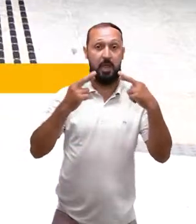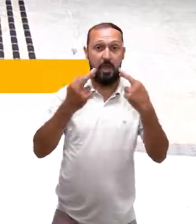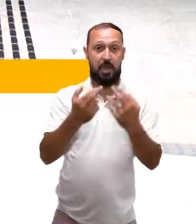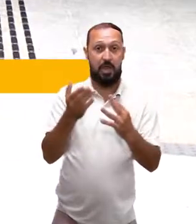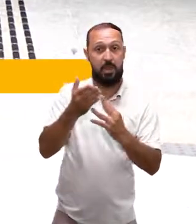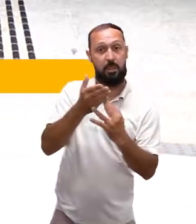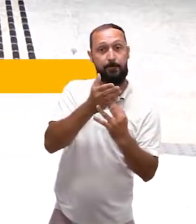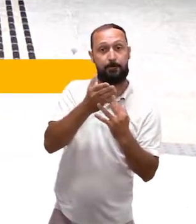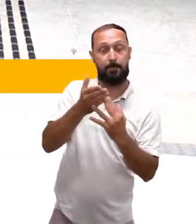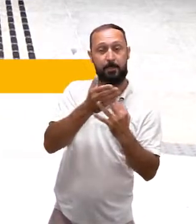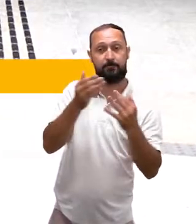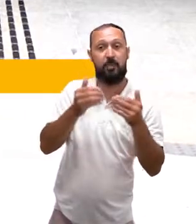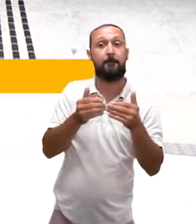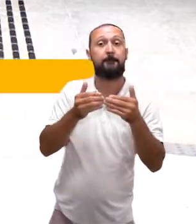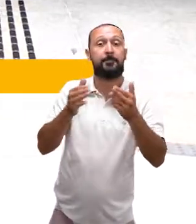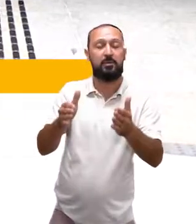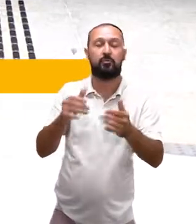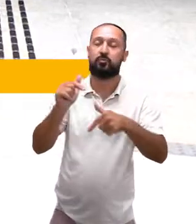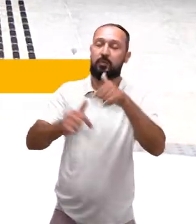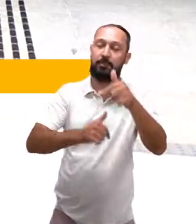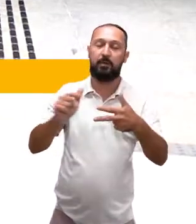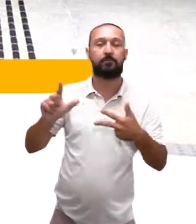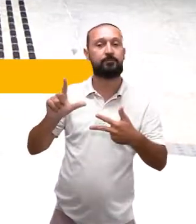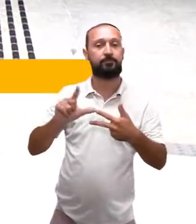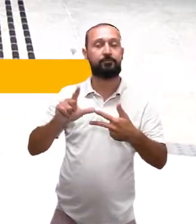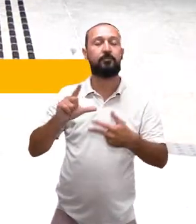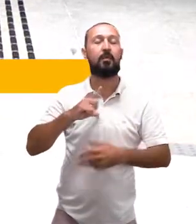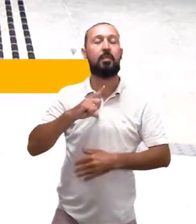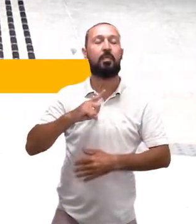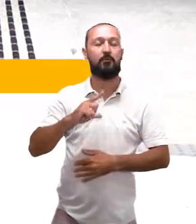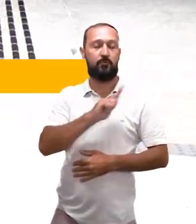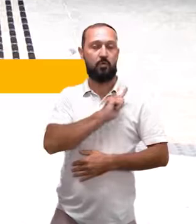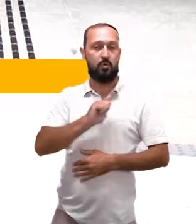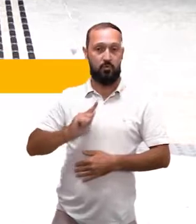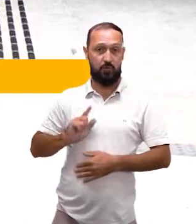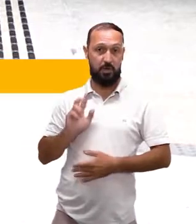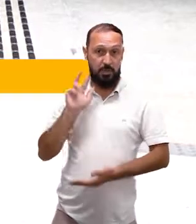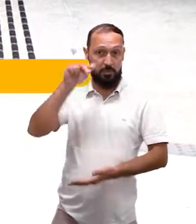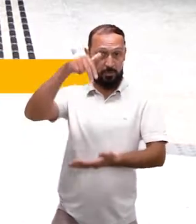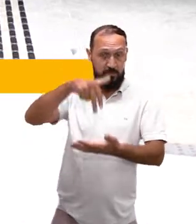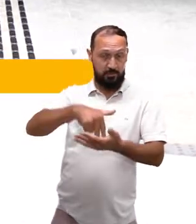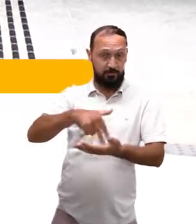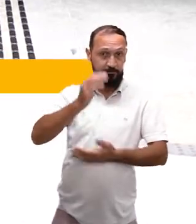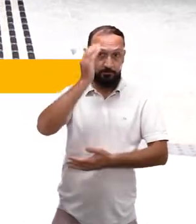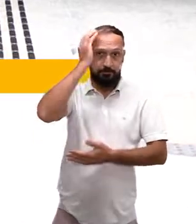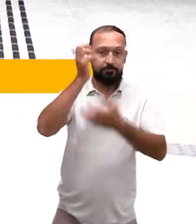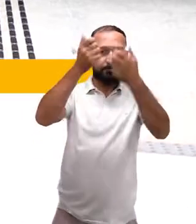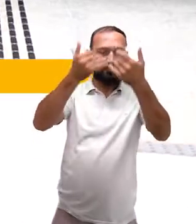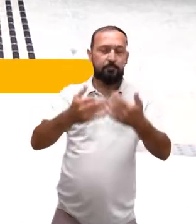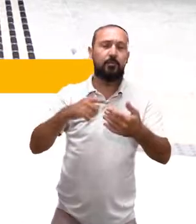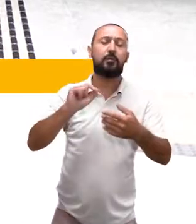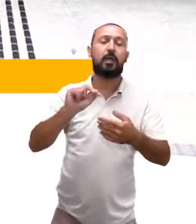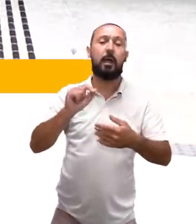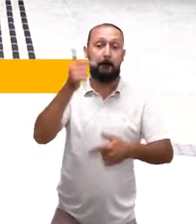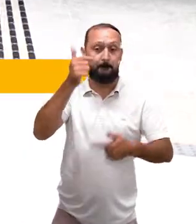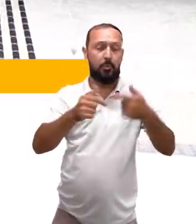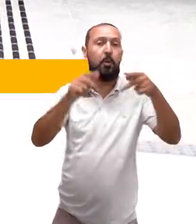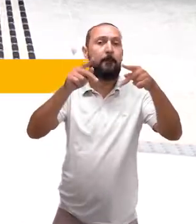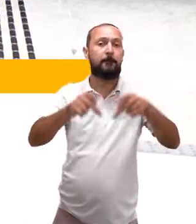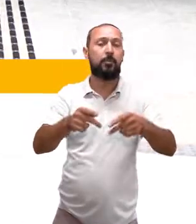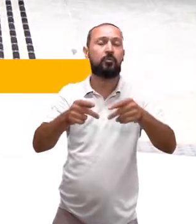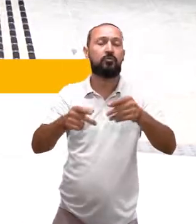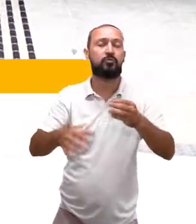A sessão híbrida de reabertura dos trabalhos do Legislativo teve na mensagem do governador Reinaldo Azambuja o reforço na construção de